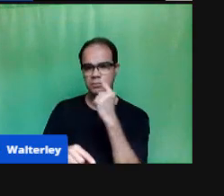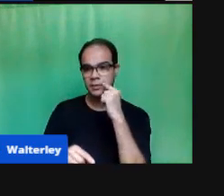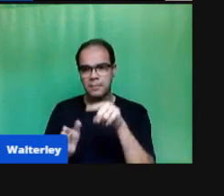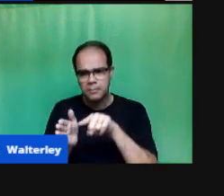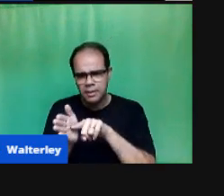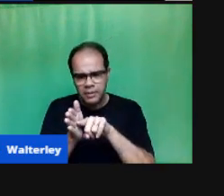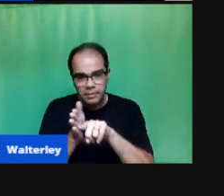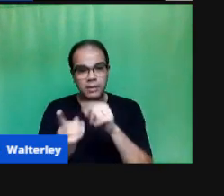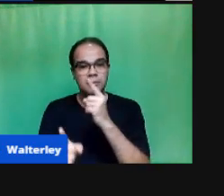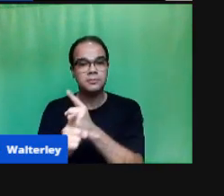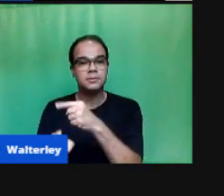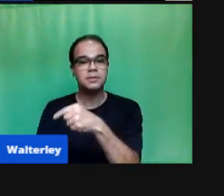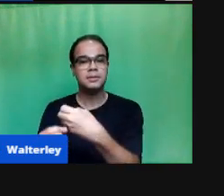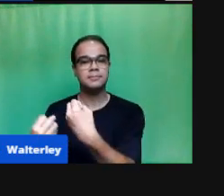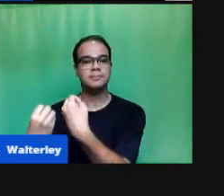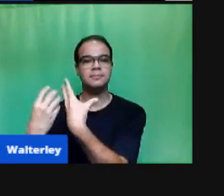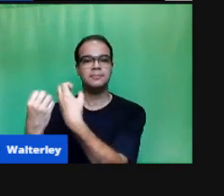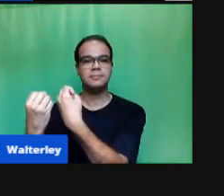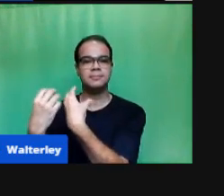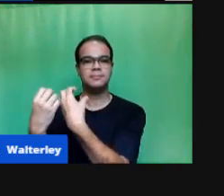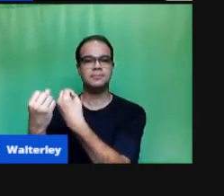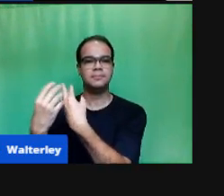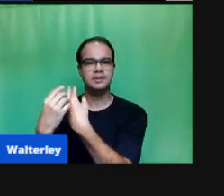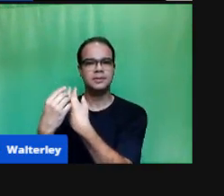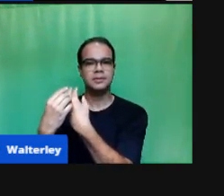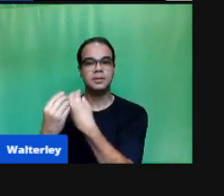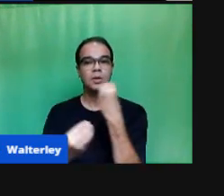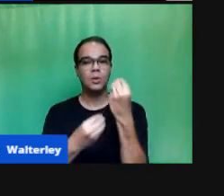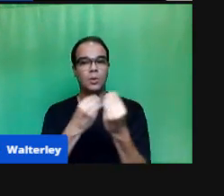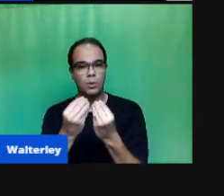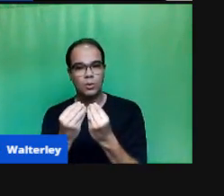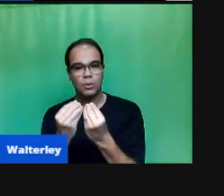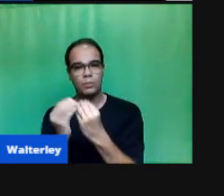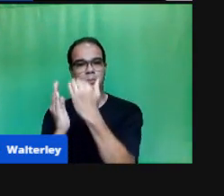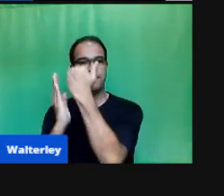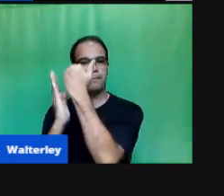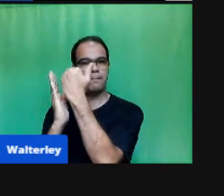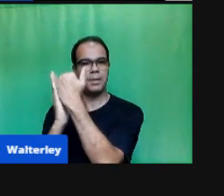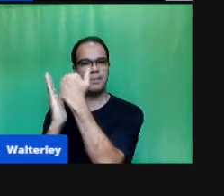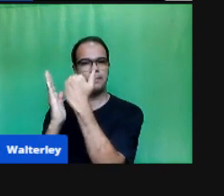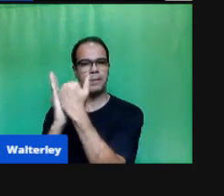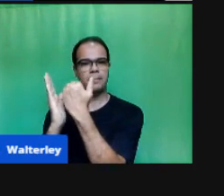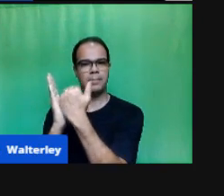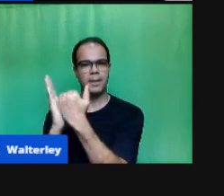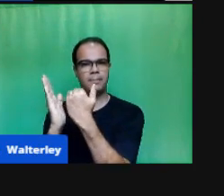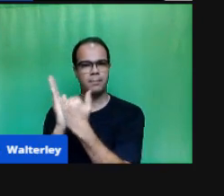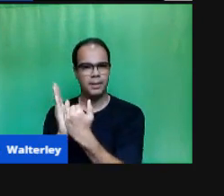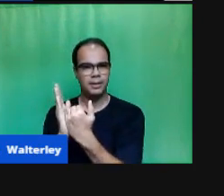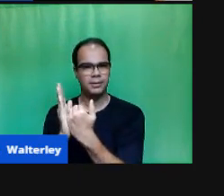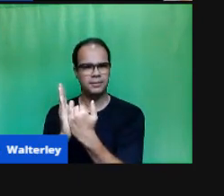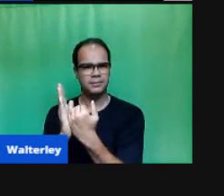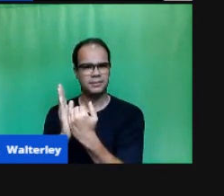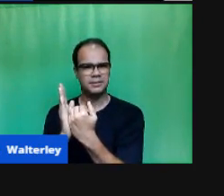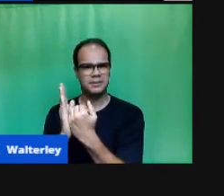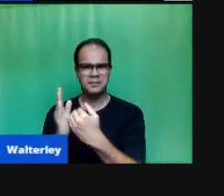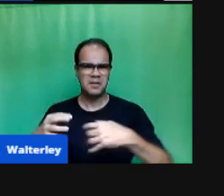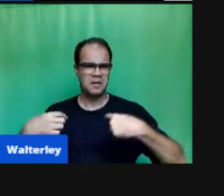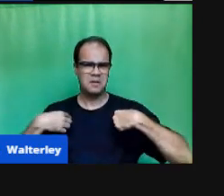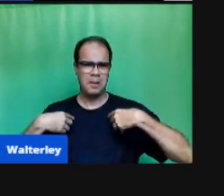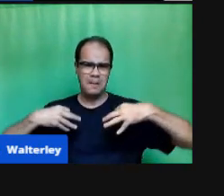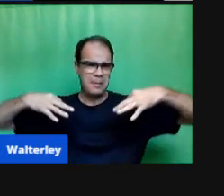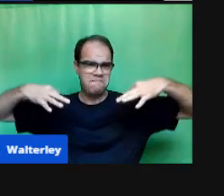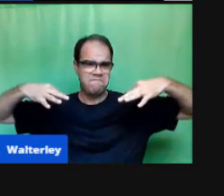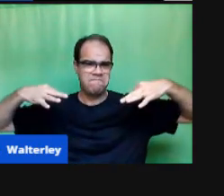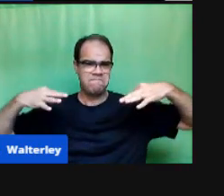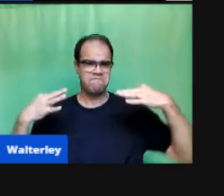buscar, eu vou aprender um passo a passo ali e ele vai me ensinar. Vai ficar perfeito? Não, mas eu não sou artista da